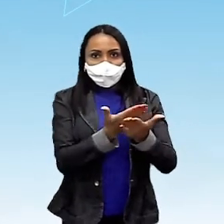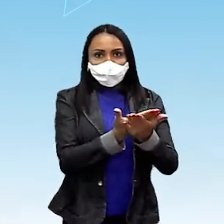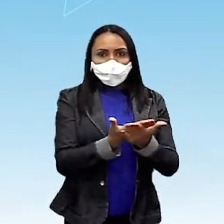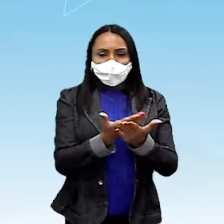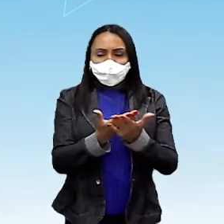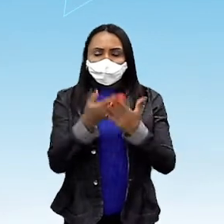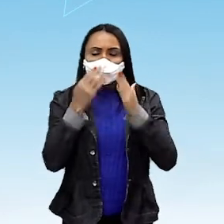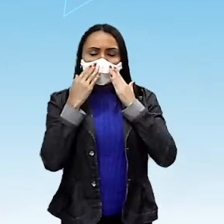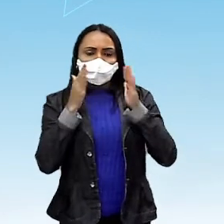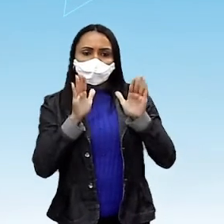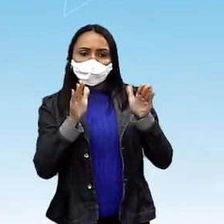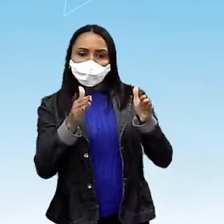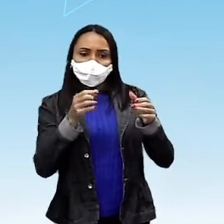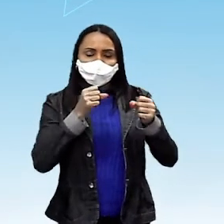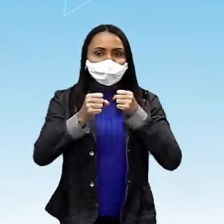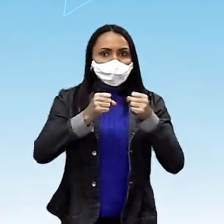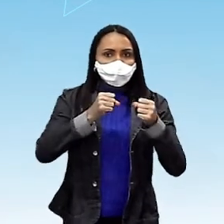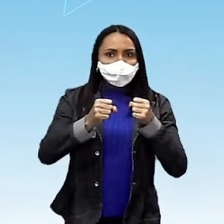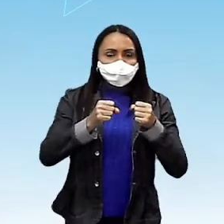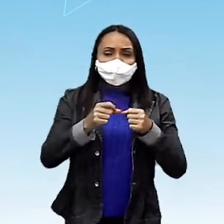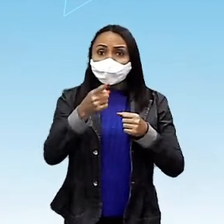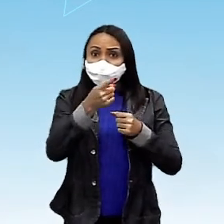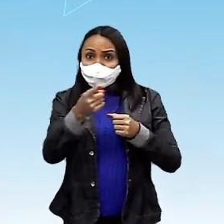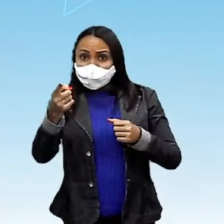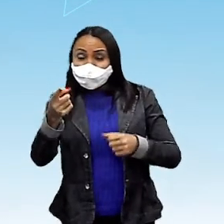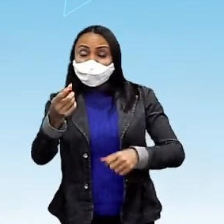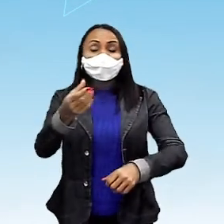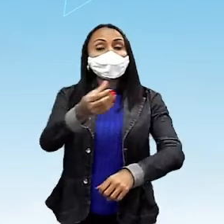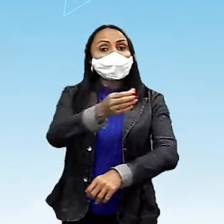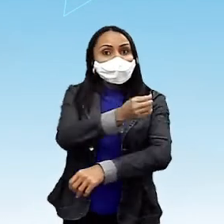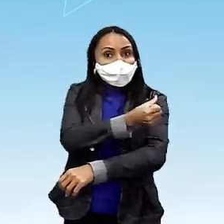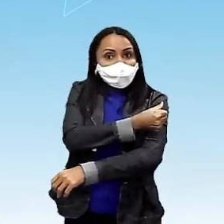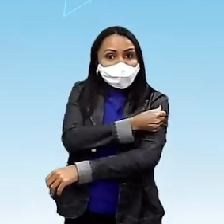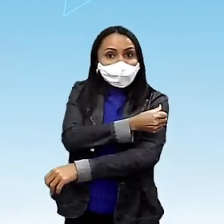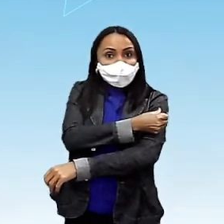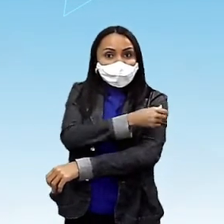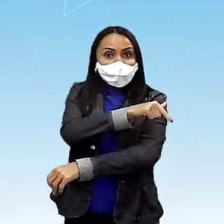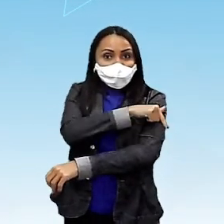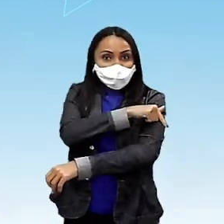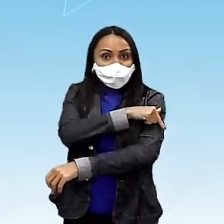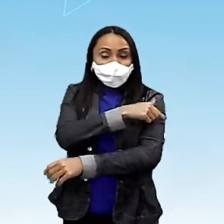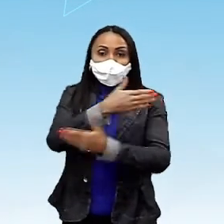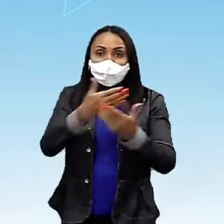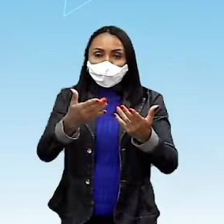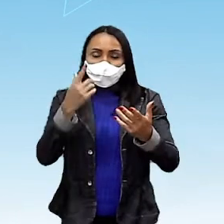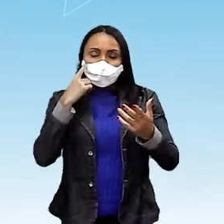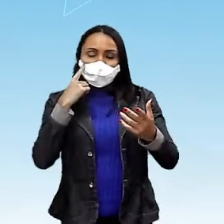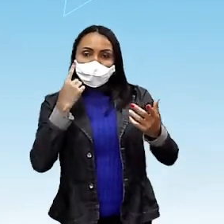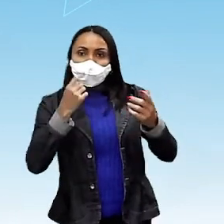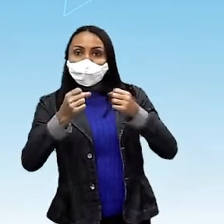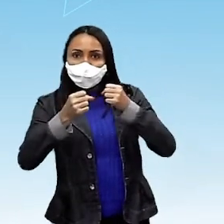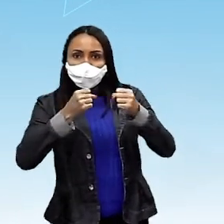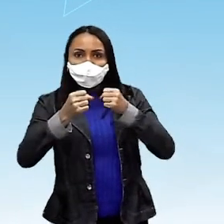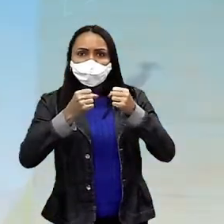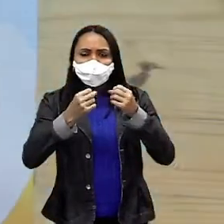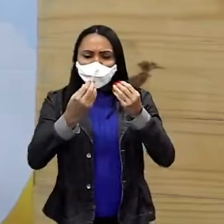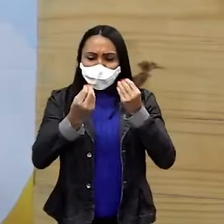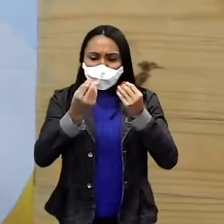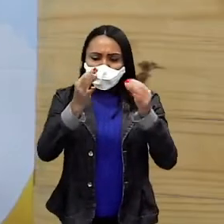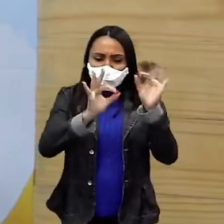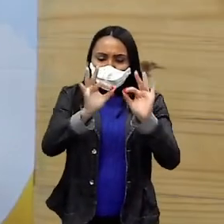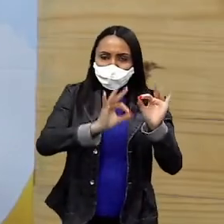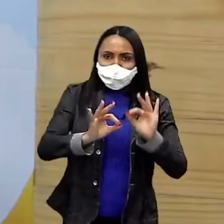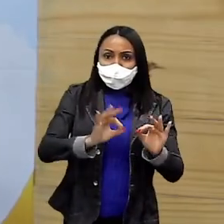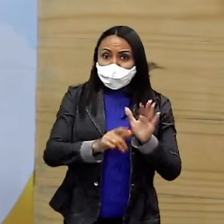centrada na entrevista. Para você, estudante do 7º ano, conhecer a entrevista, como se organiza